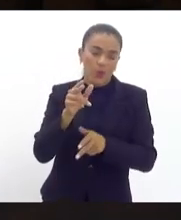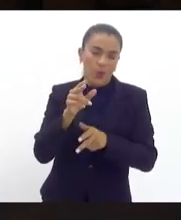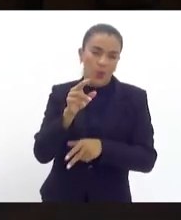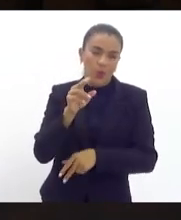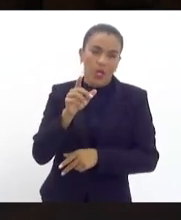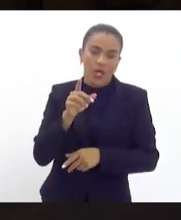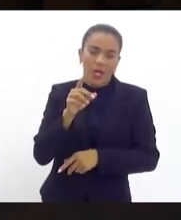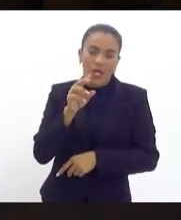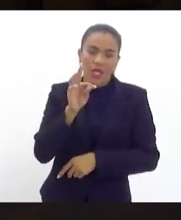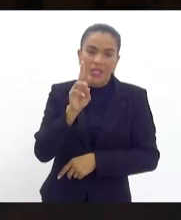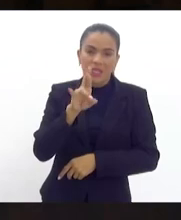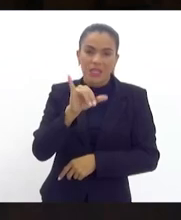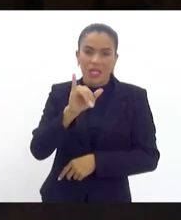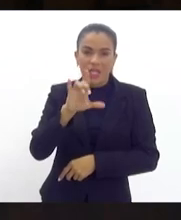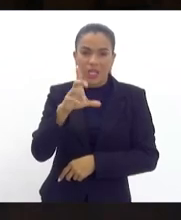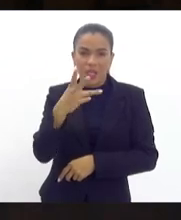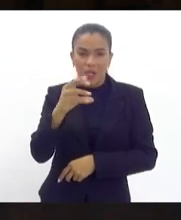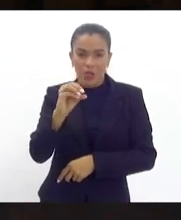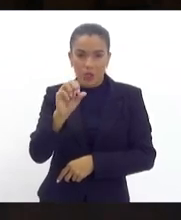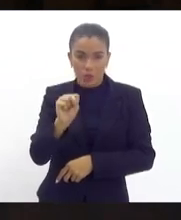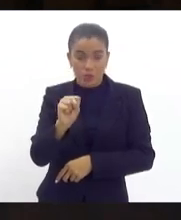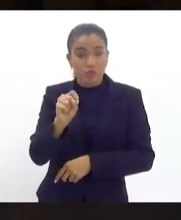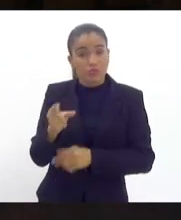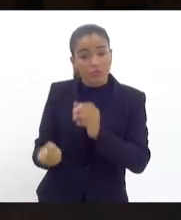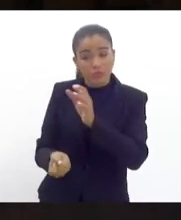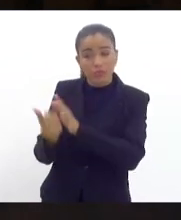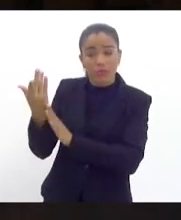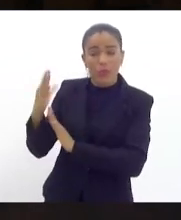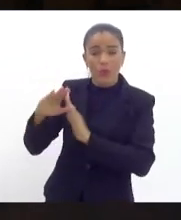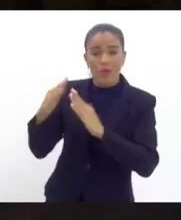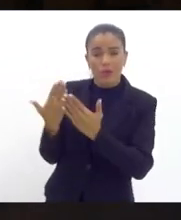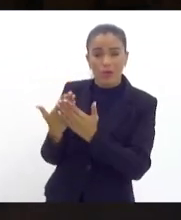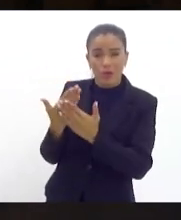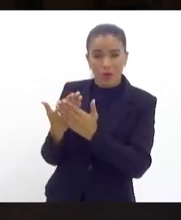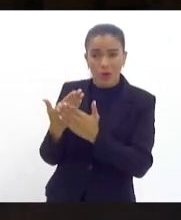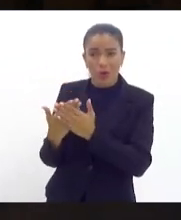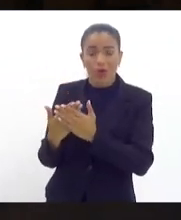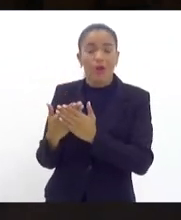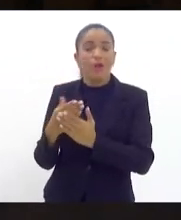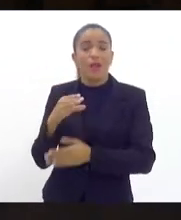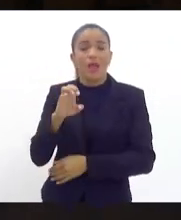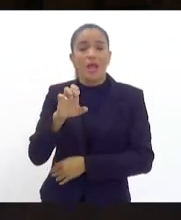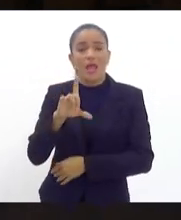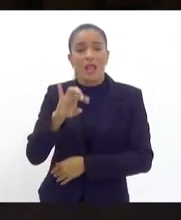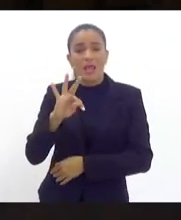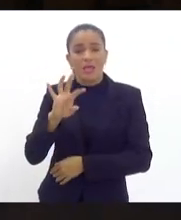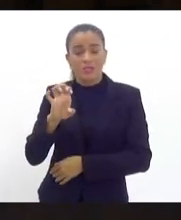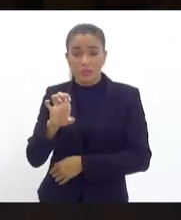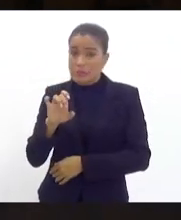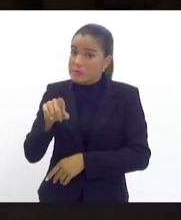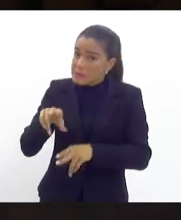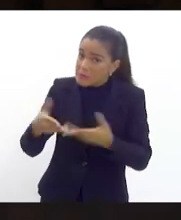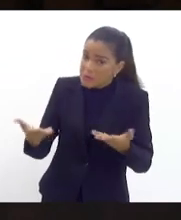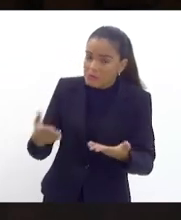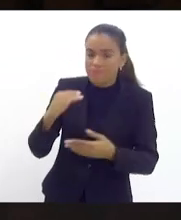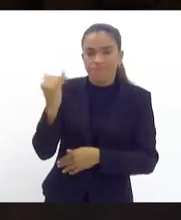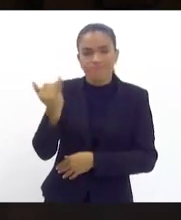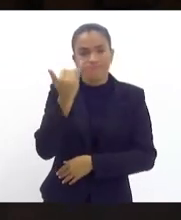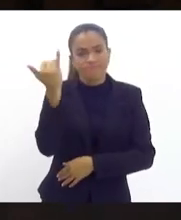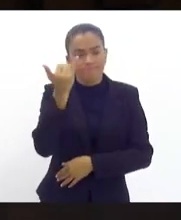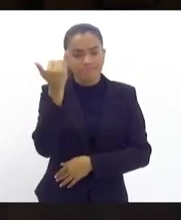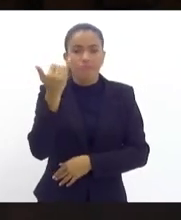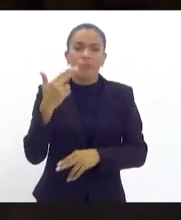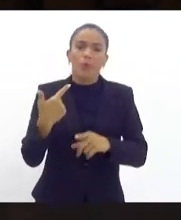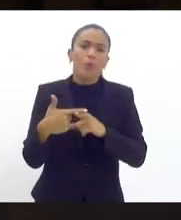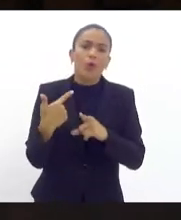que foi construído ali que é o Colégio Elite e ali tá tendo um ponto de karacolândia então é importante né sobretudo